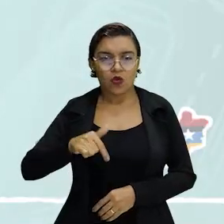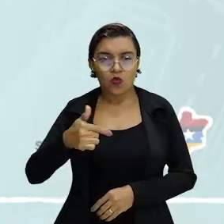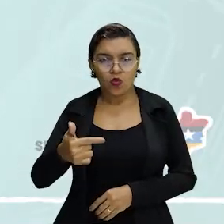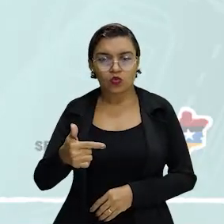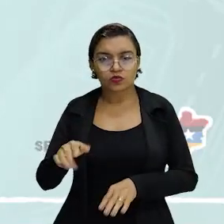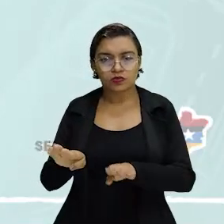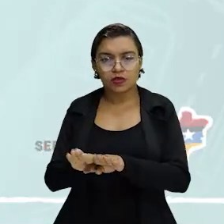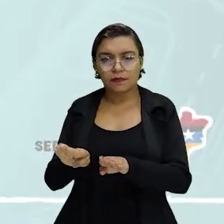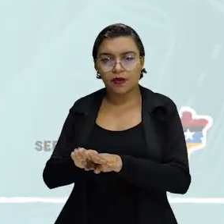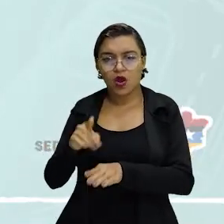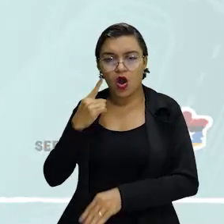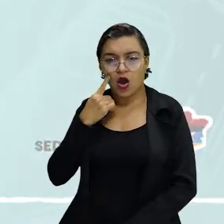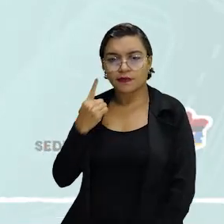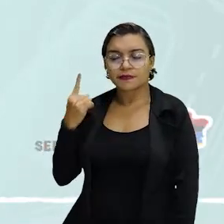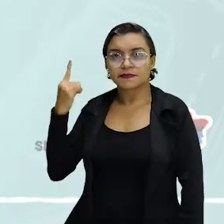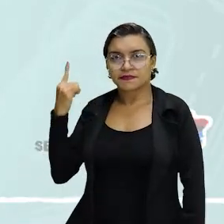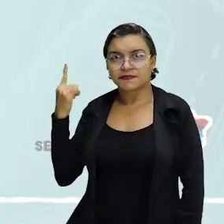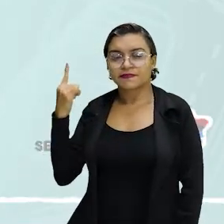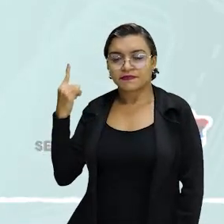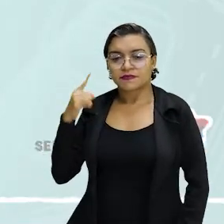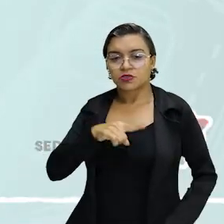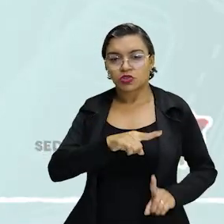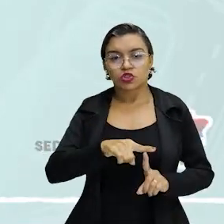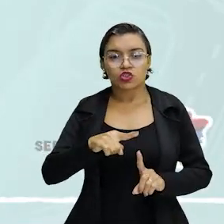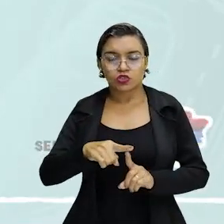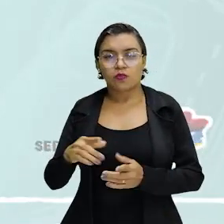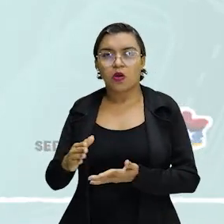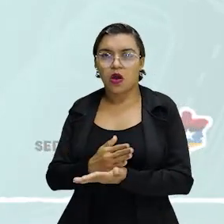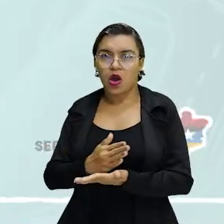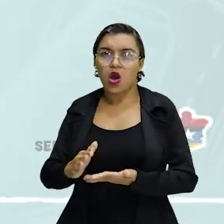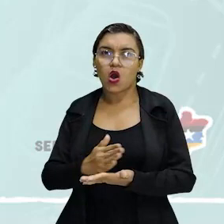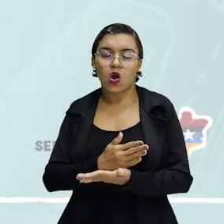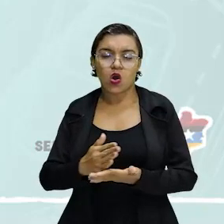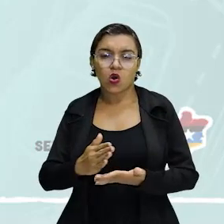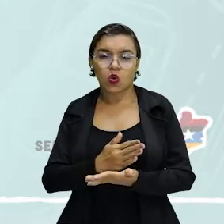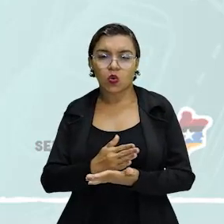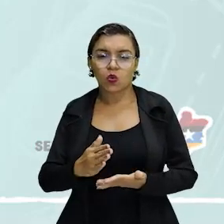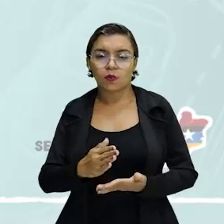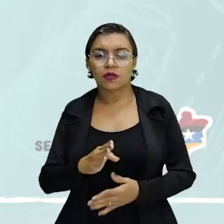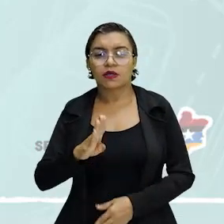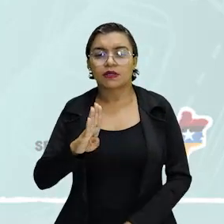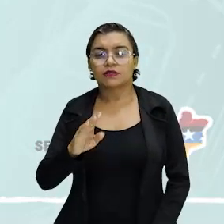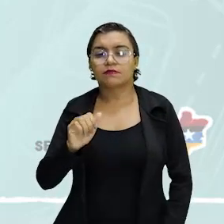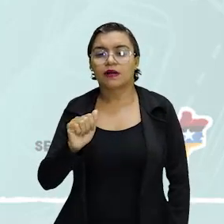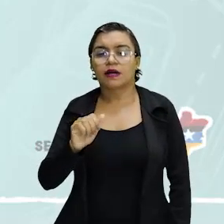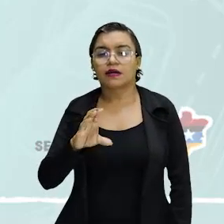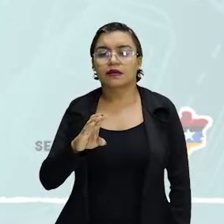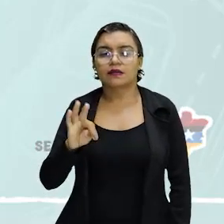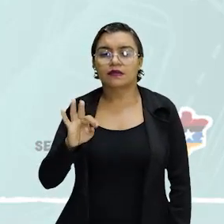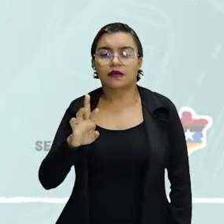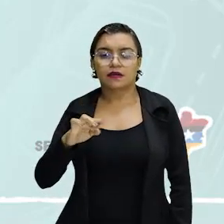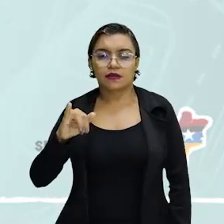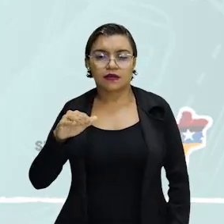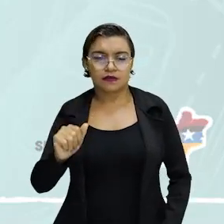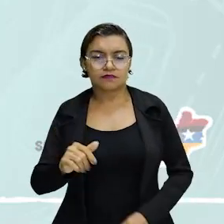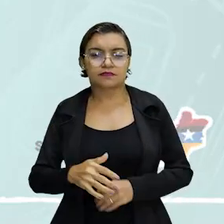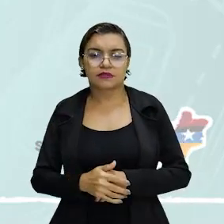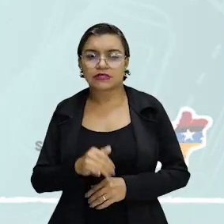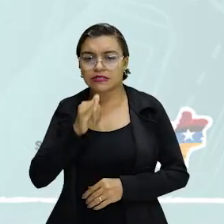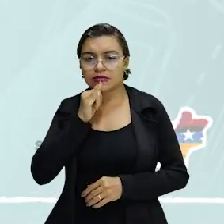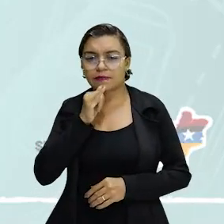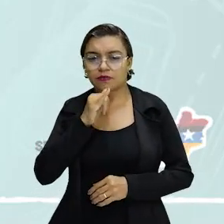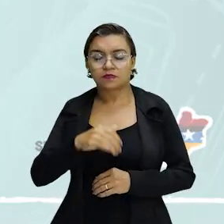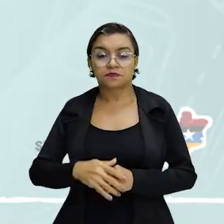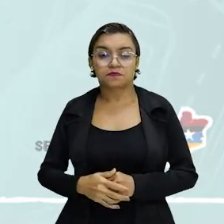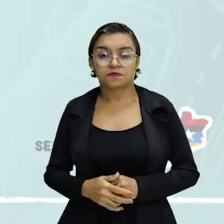é esse aqui, ó. Acontece também com algumas bactérias, como eu mencionei anteriormente. Uma bactéria, quando ela está em um